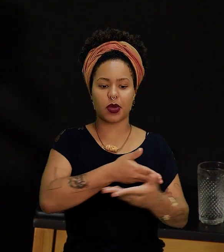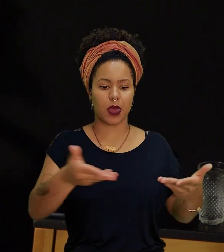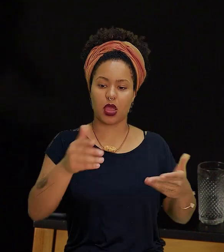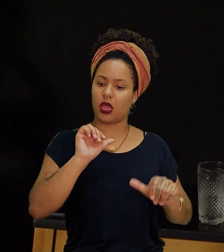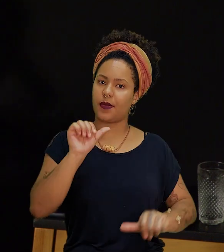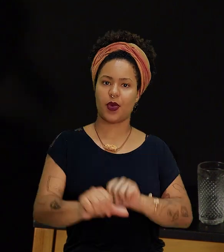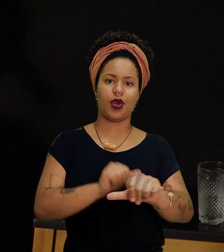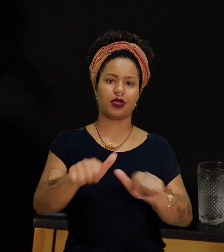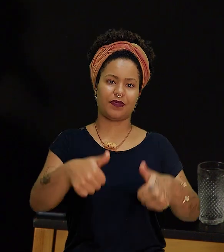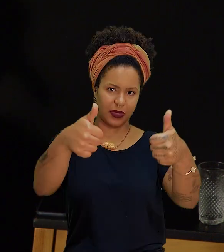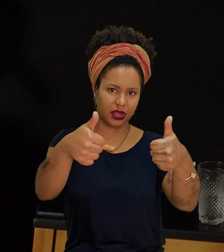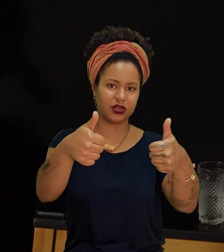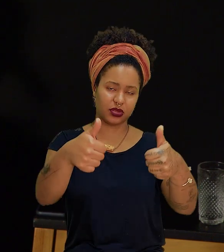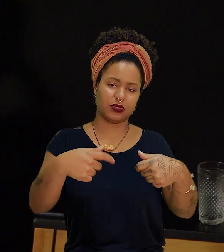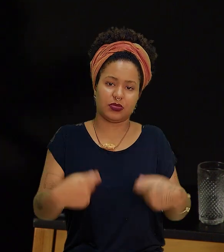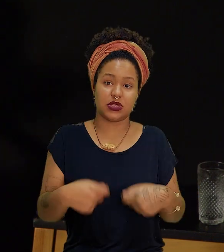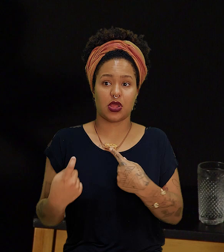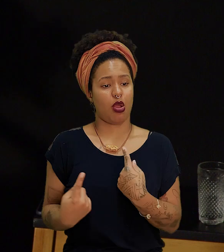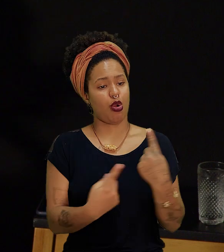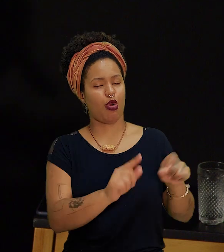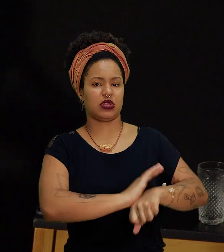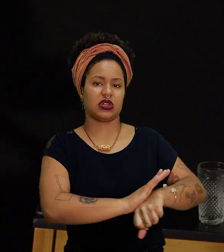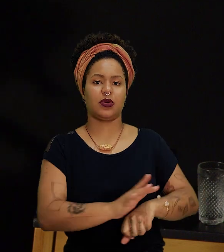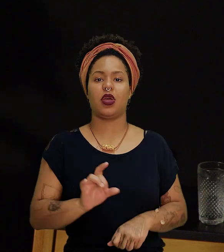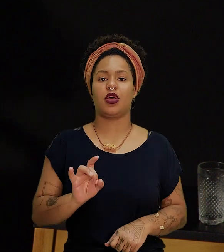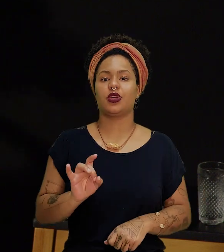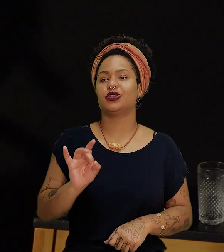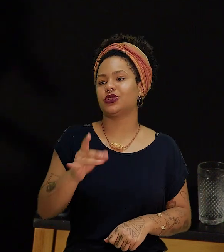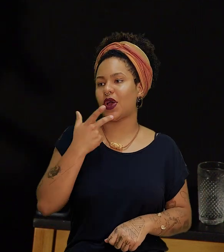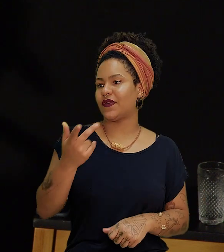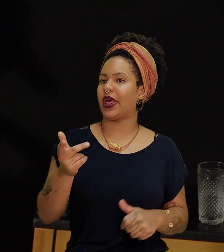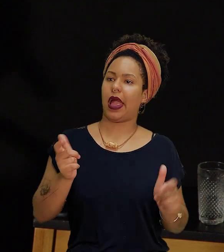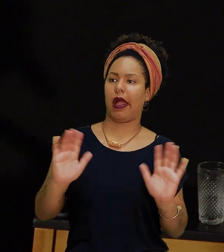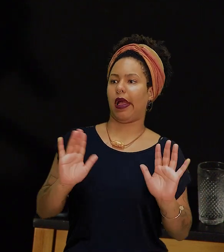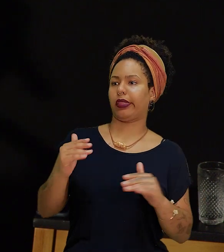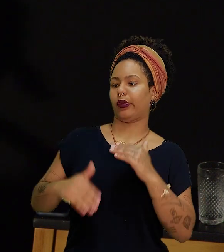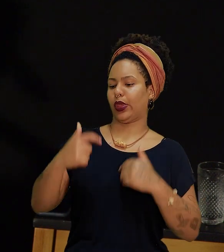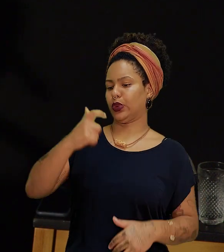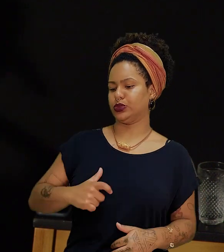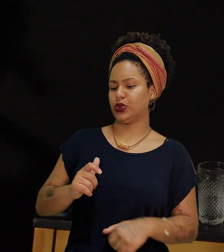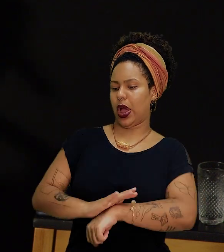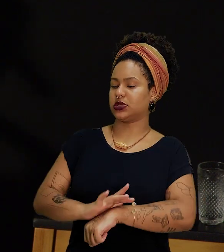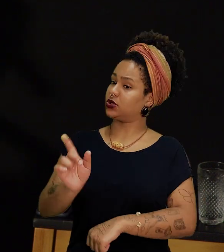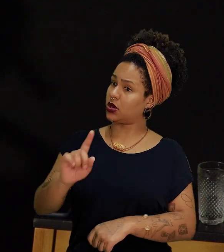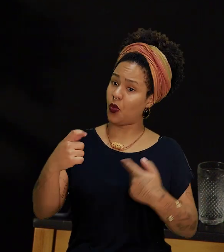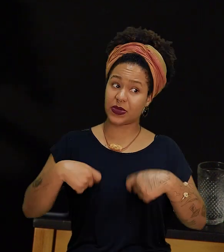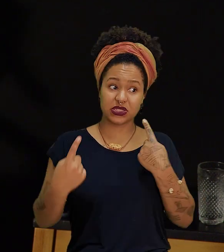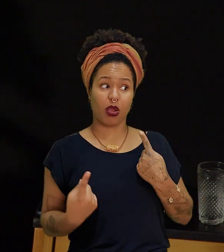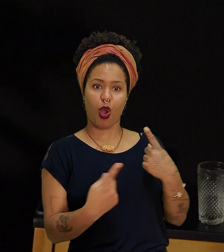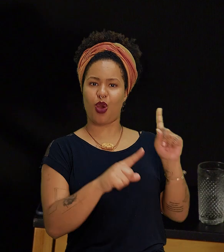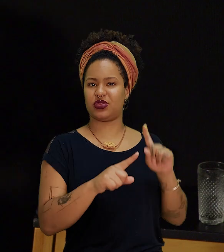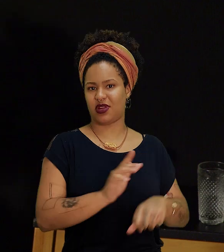transitar disso para alguma coisa melhor, tá certo? Então tem que ser antirracista, não basta aquela coisa de não sou, né?